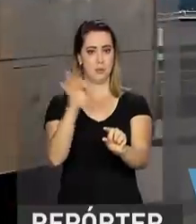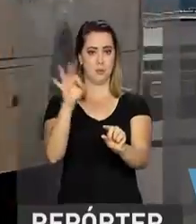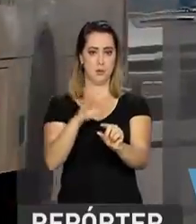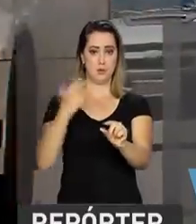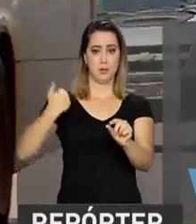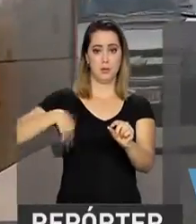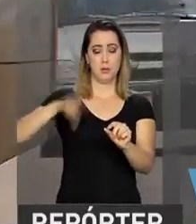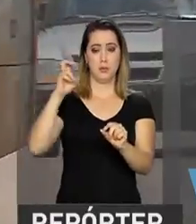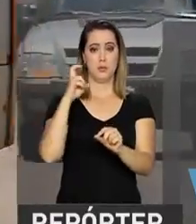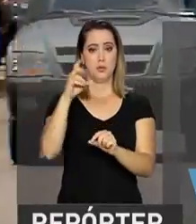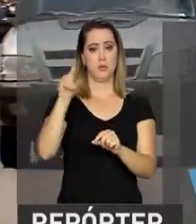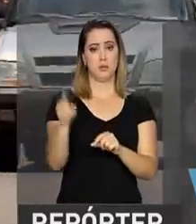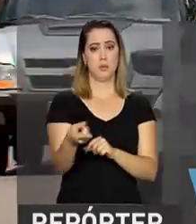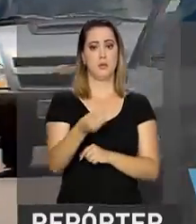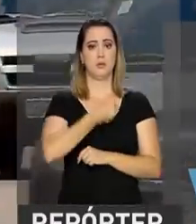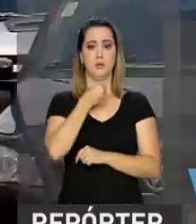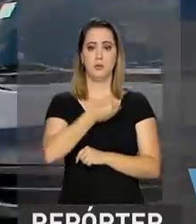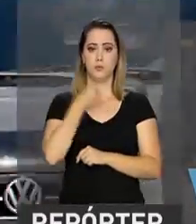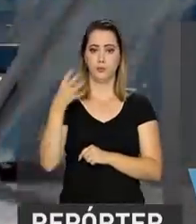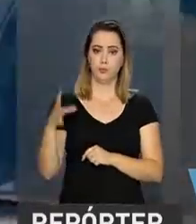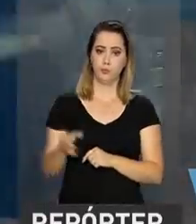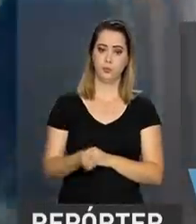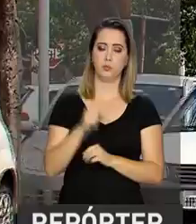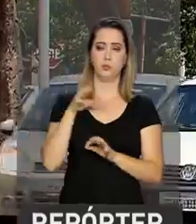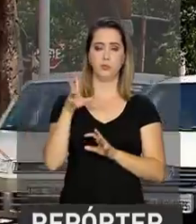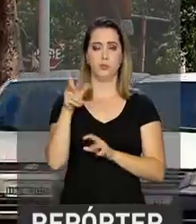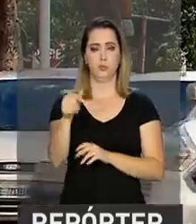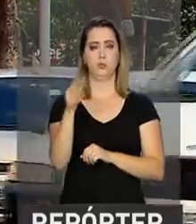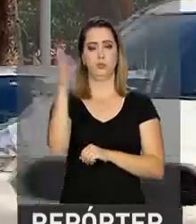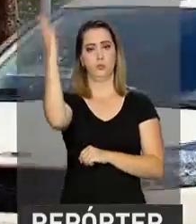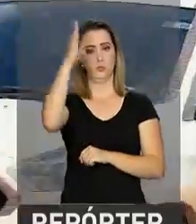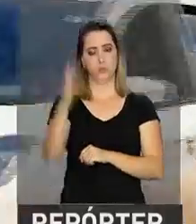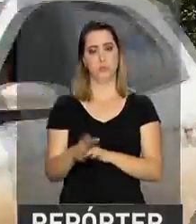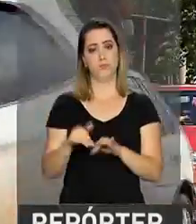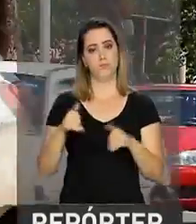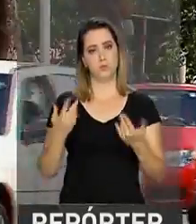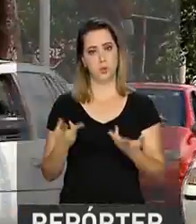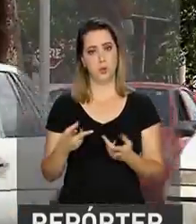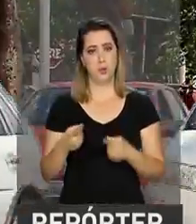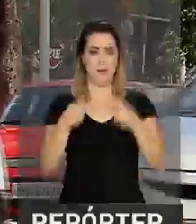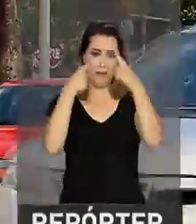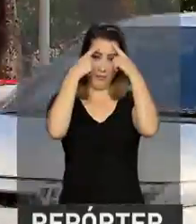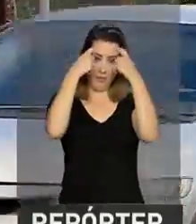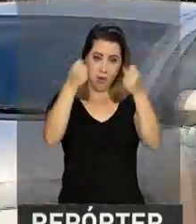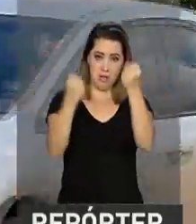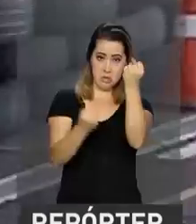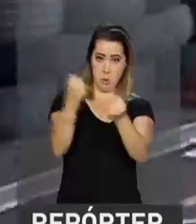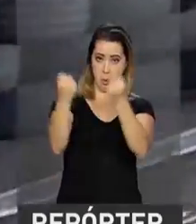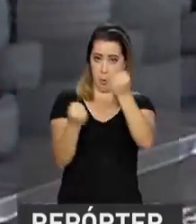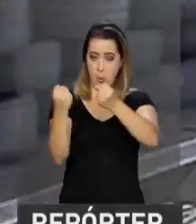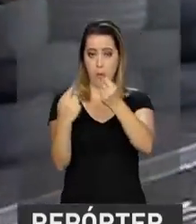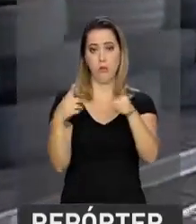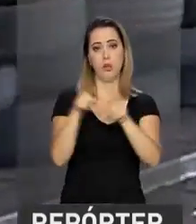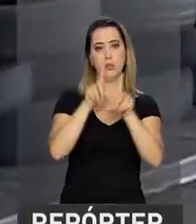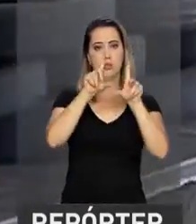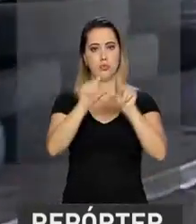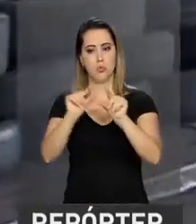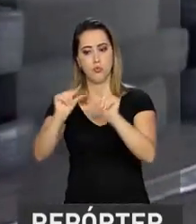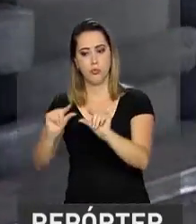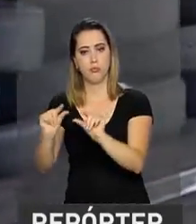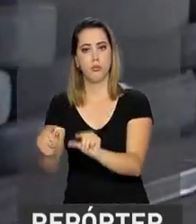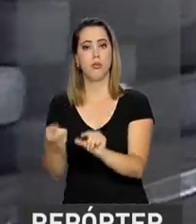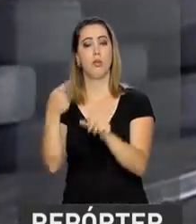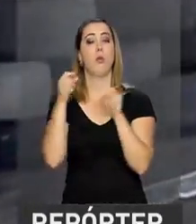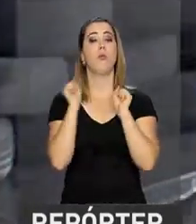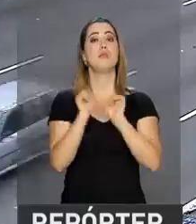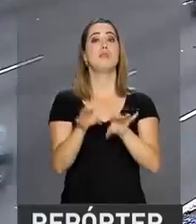mais de cinco mil vidas foram poupadas em todo o brasil para que a violência no trânsito mantenha essa tendência de queda um dos instrumentos é